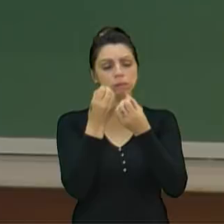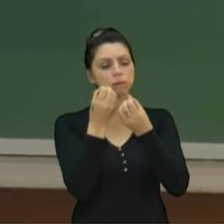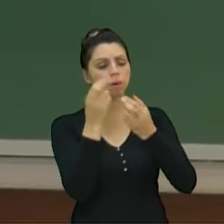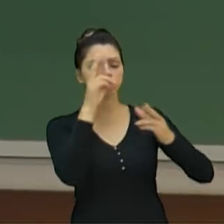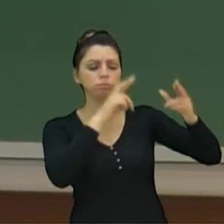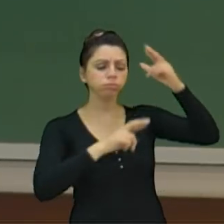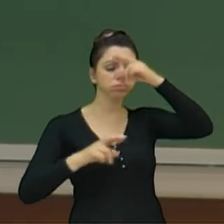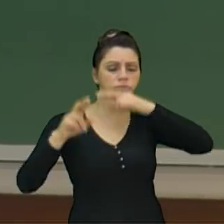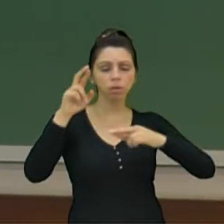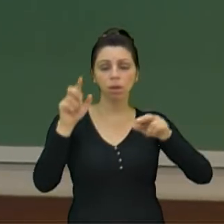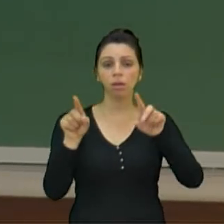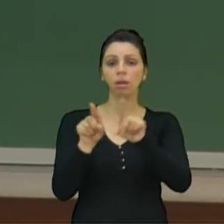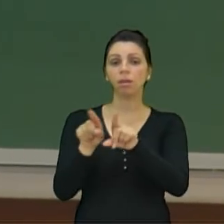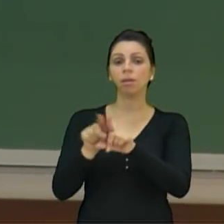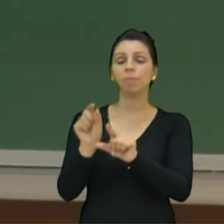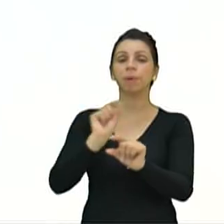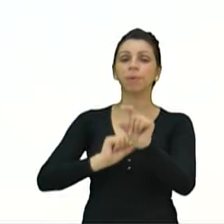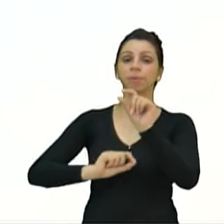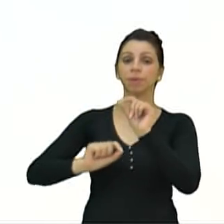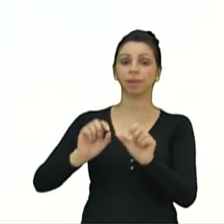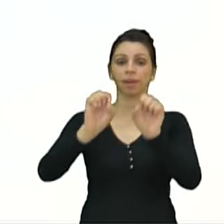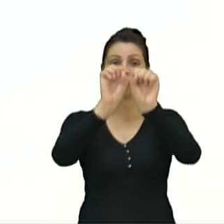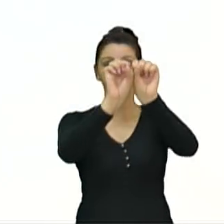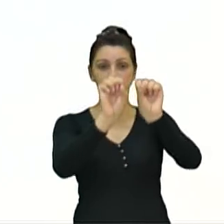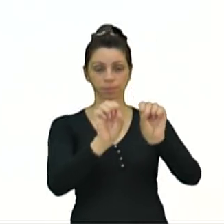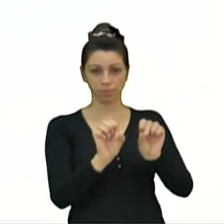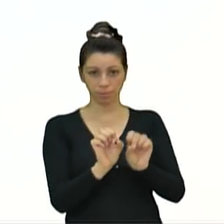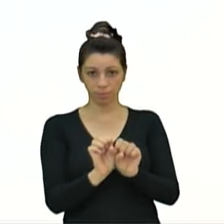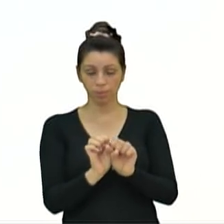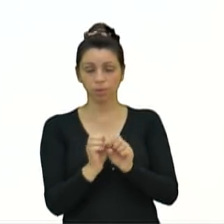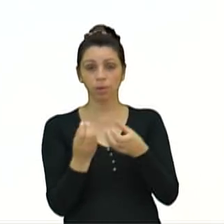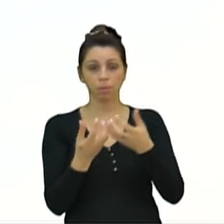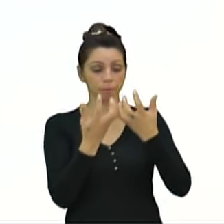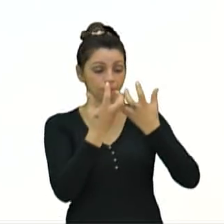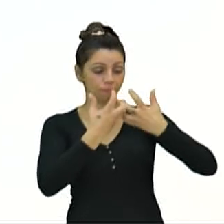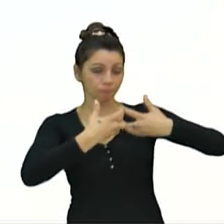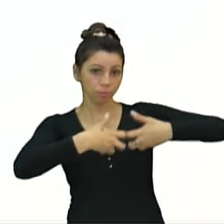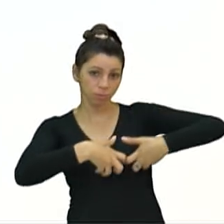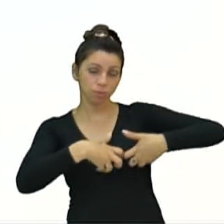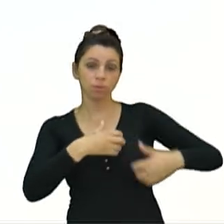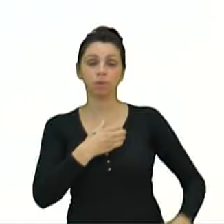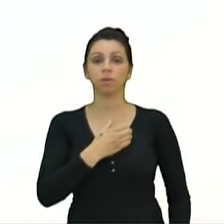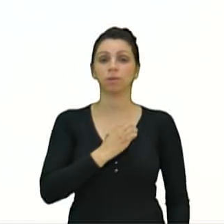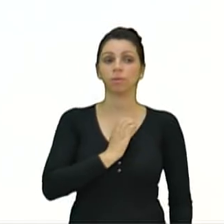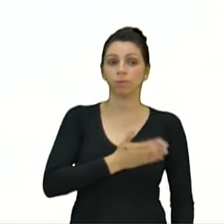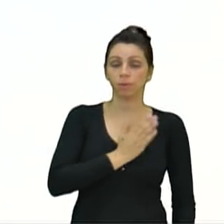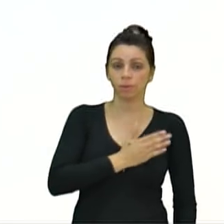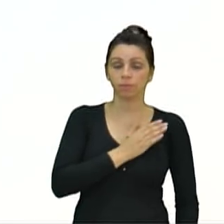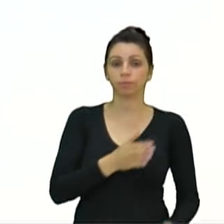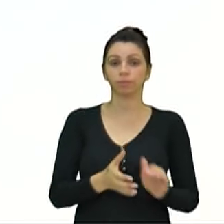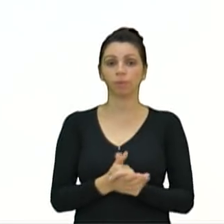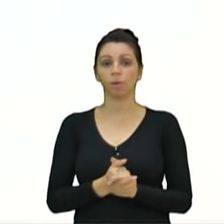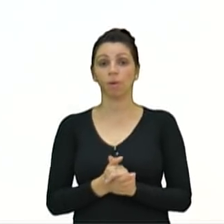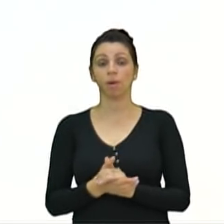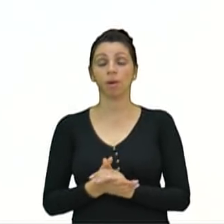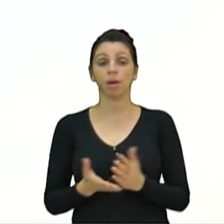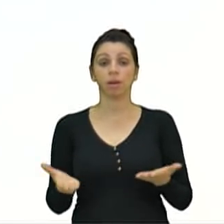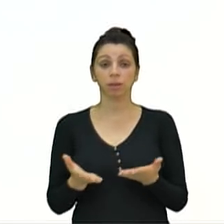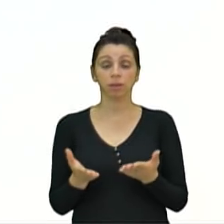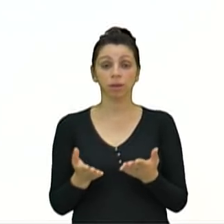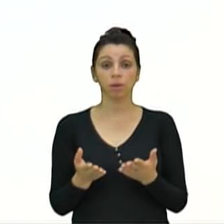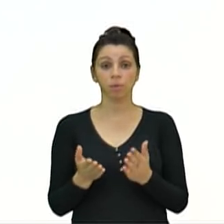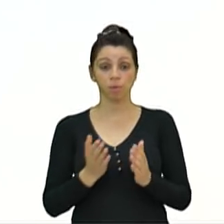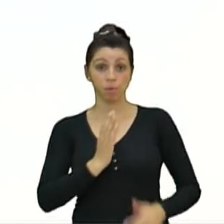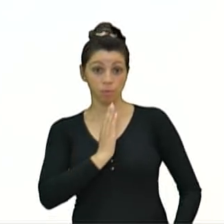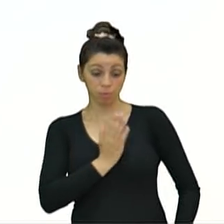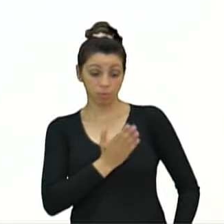e do funcionamento do coração. Então, relembrando aqui, o nosso coração é dividido em 4 cavidades